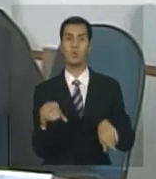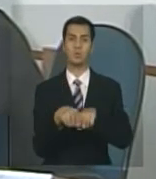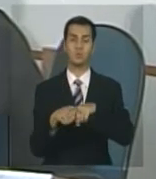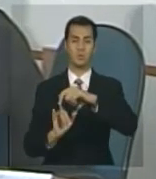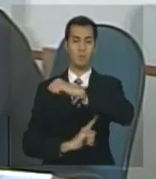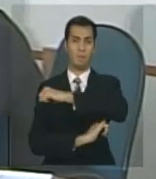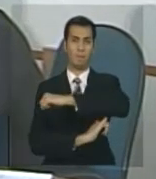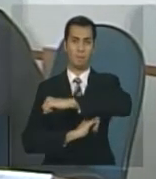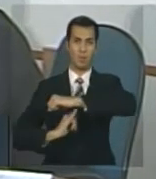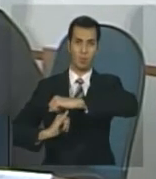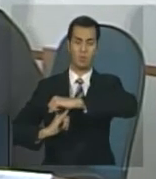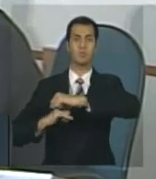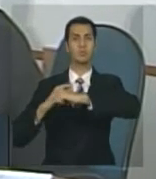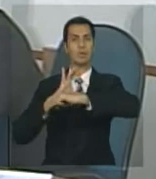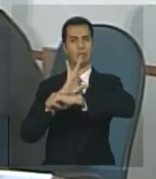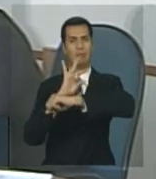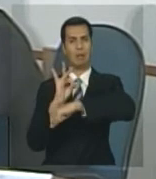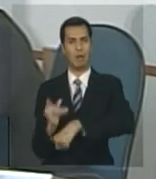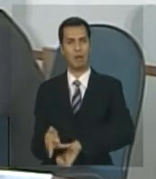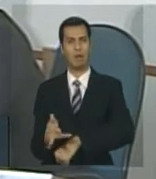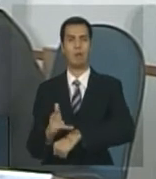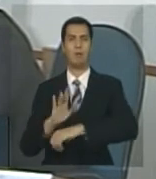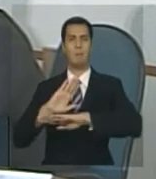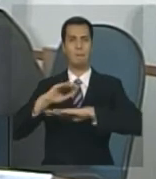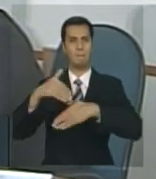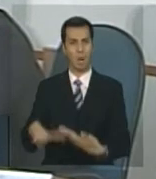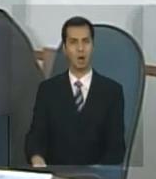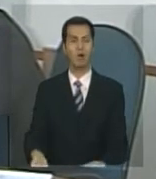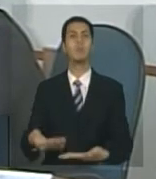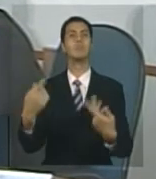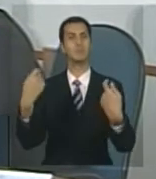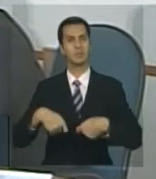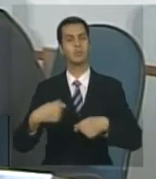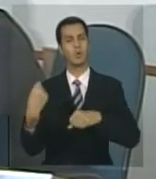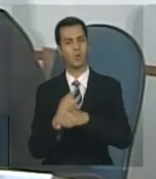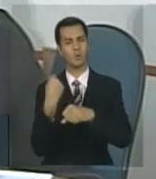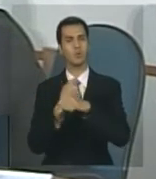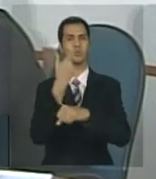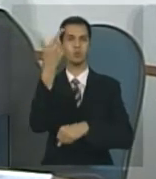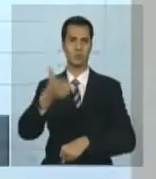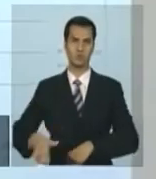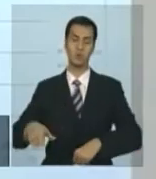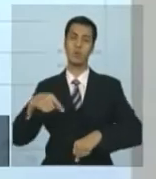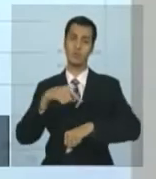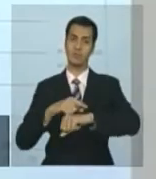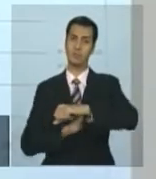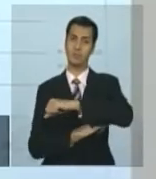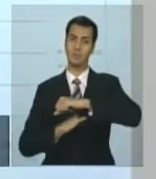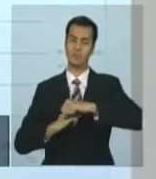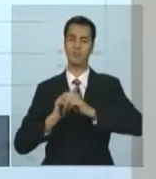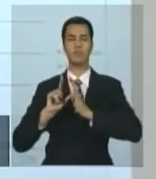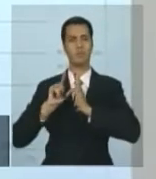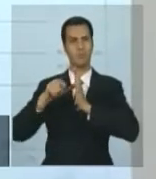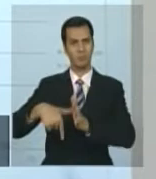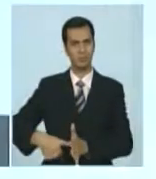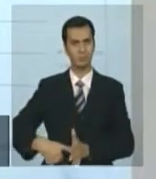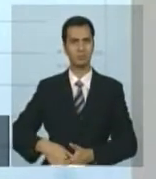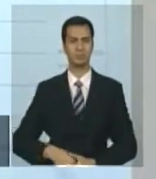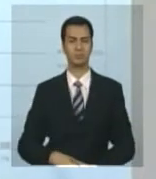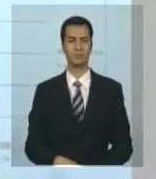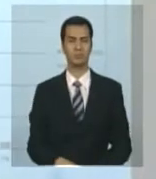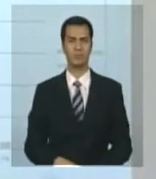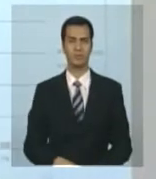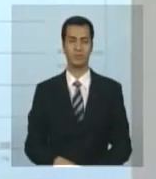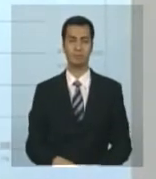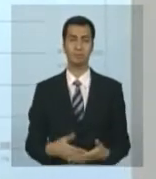de pontes que foram destruídas, que é uma ação também muito, muito recorrente. Então, nós aqui,